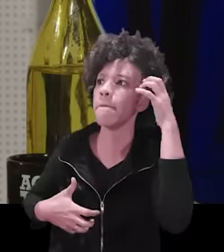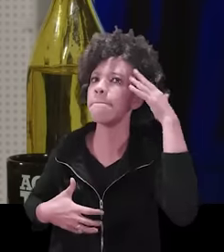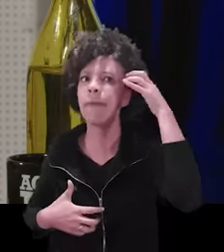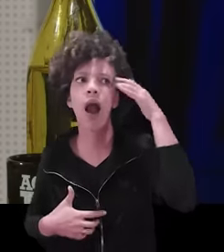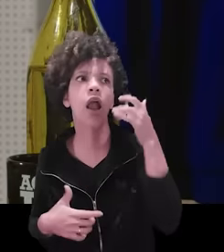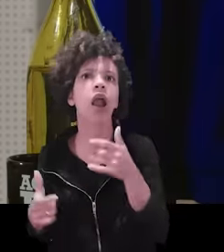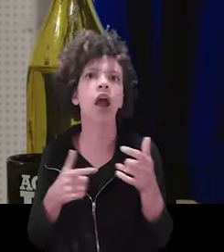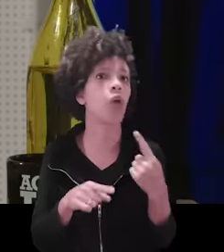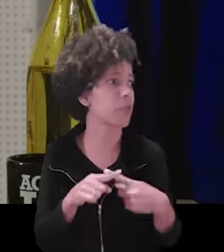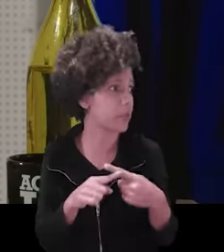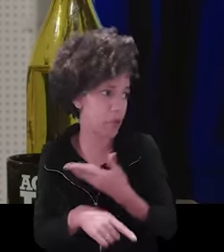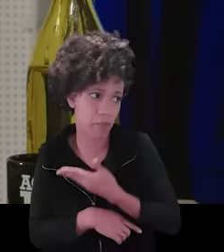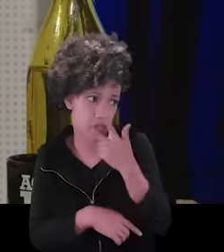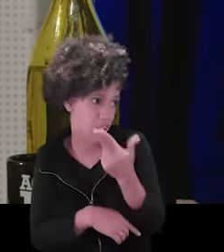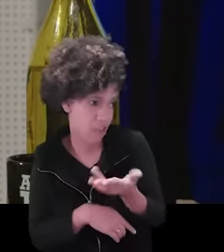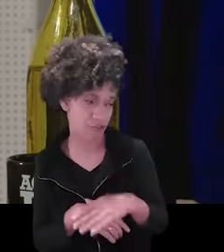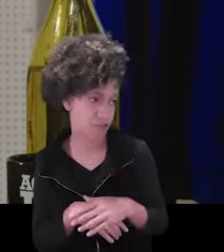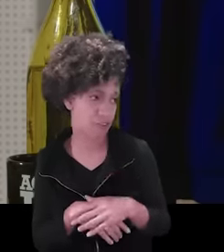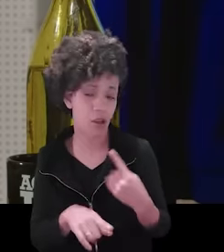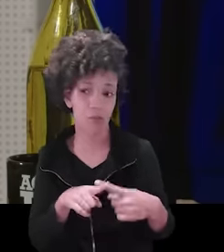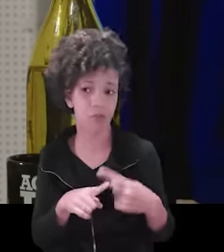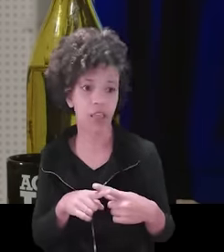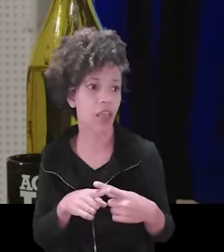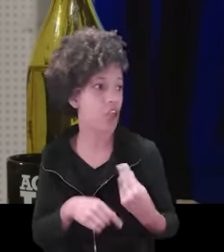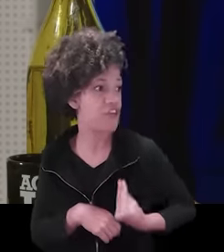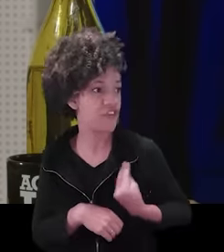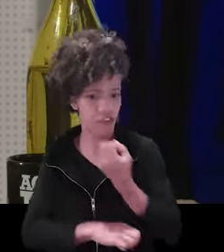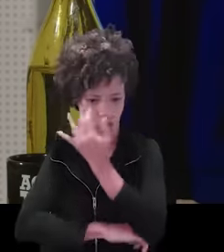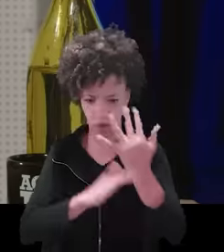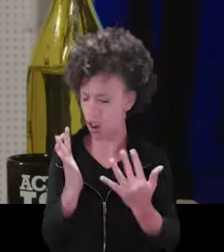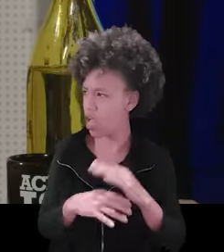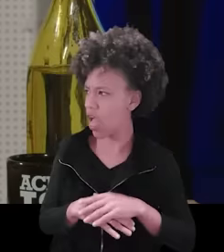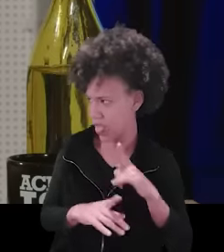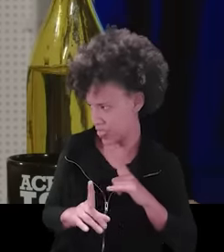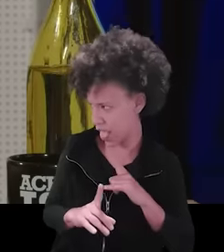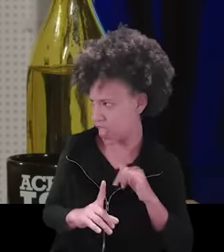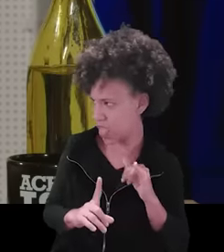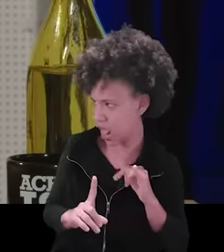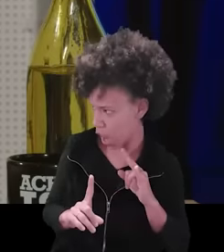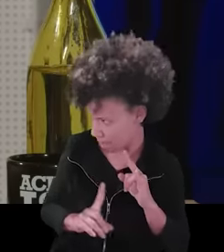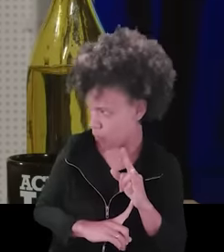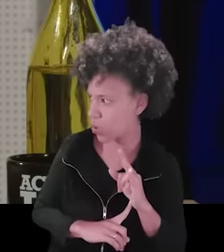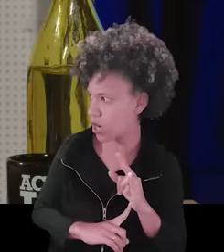macaco essas coisas porque os amiguinhos dele acha que a gente mora na floresta ele sofre bullying teu filho por ser brasileiro não